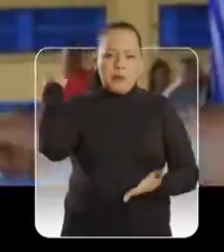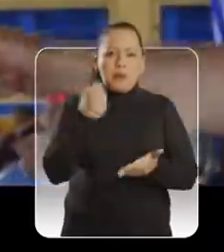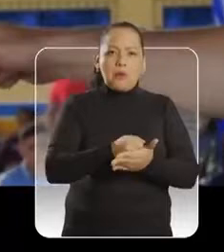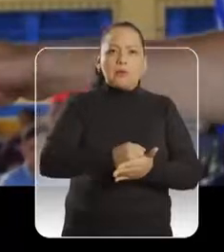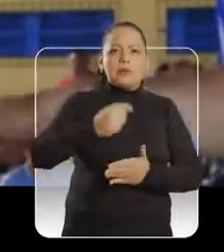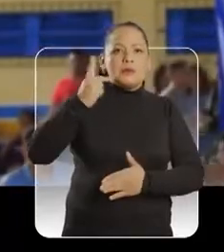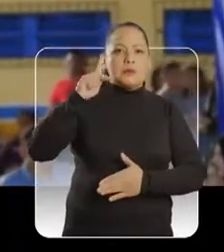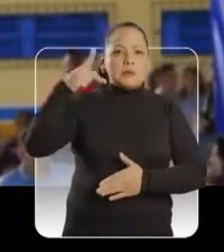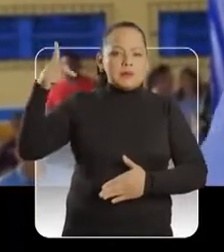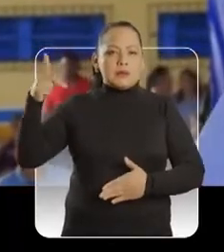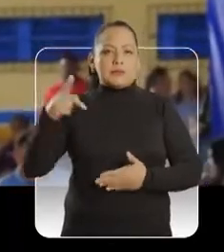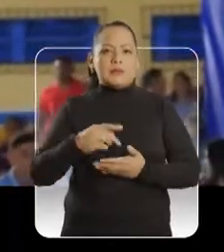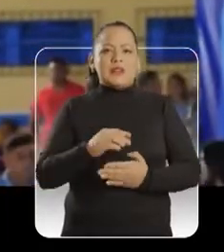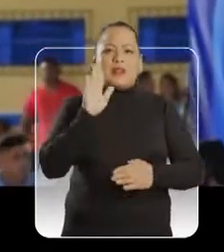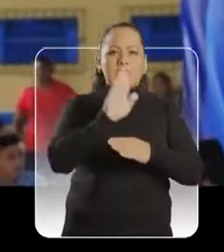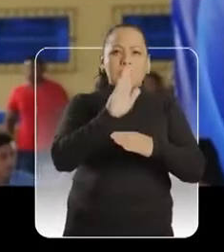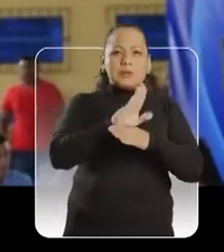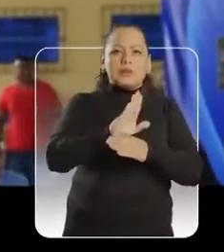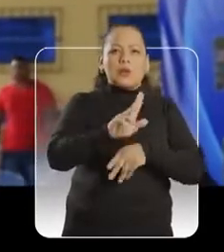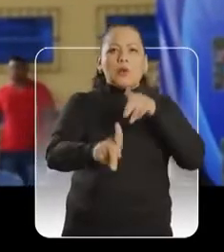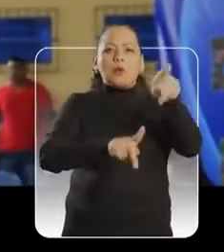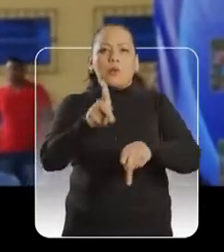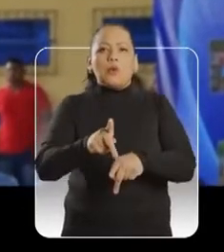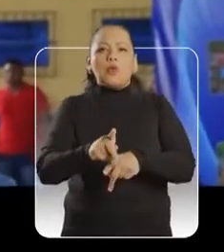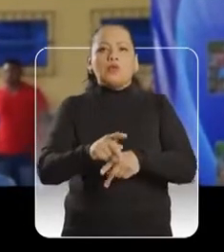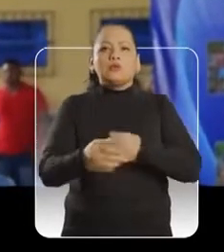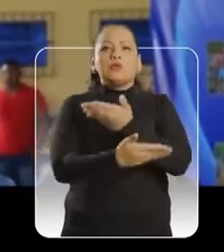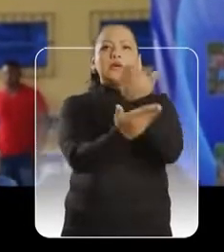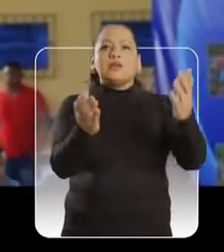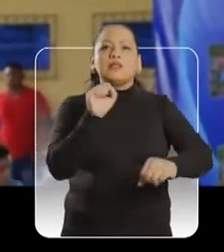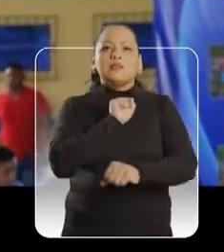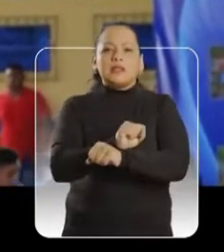É obrigação do parlamentar ajudar